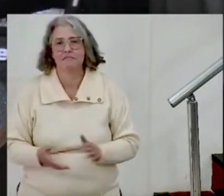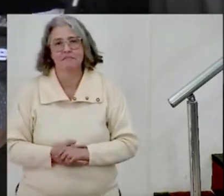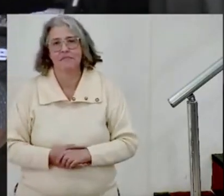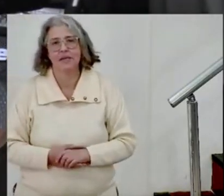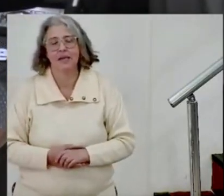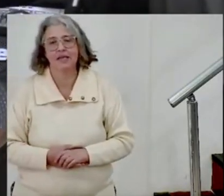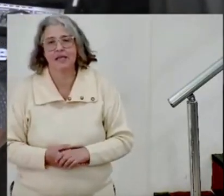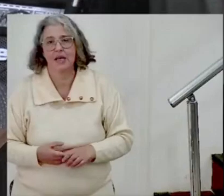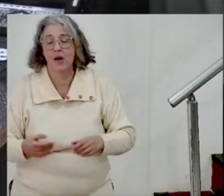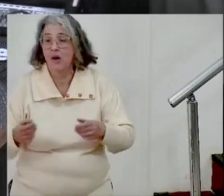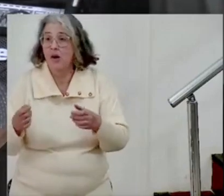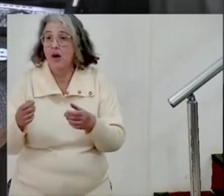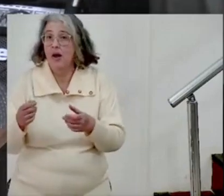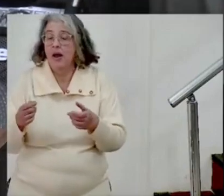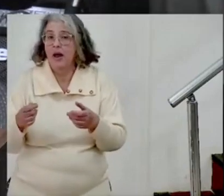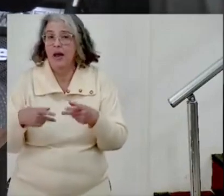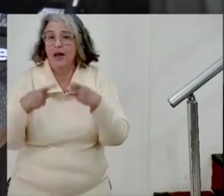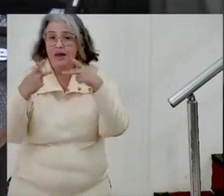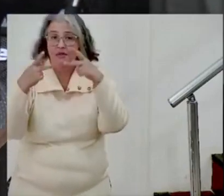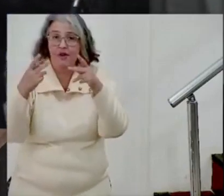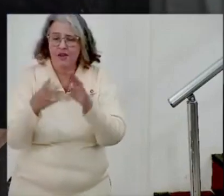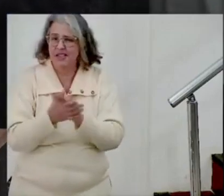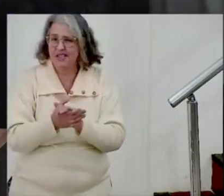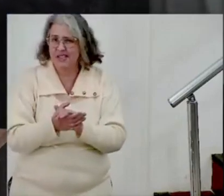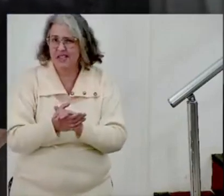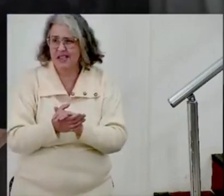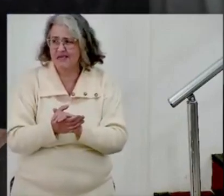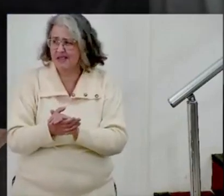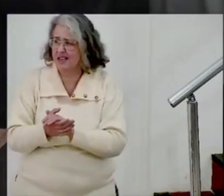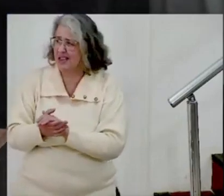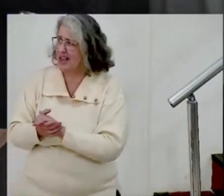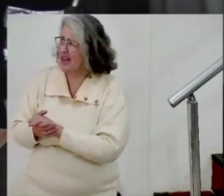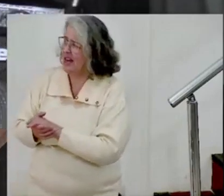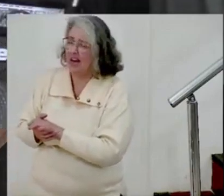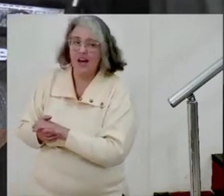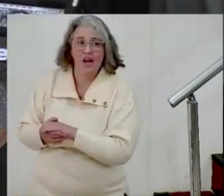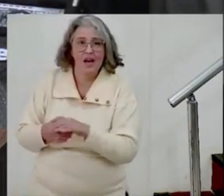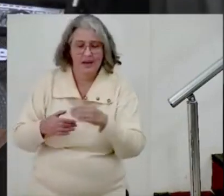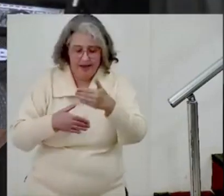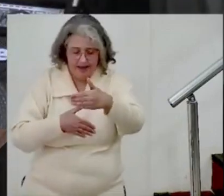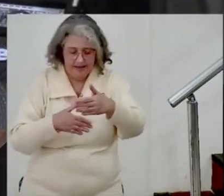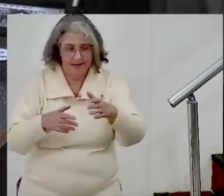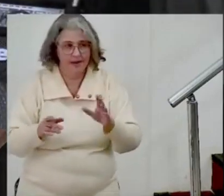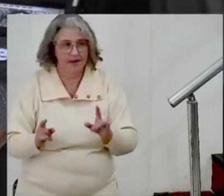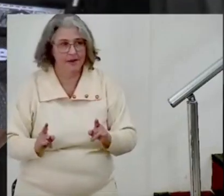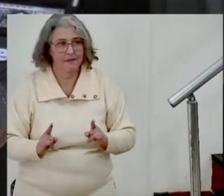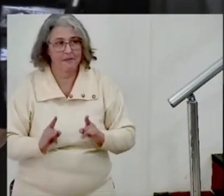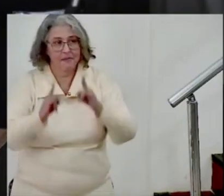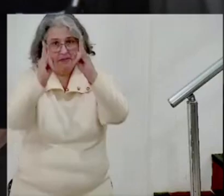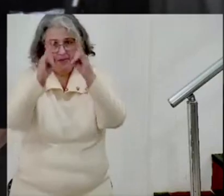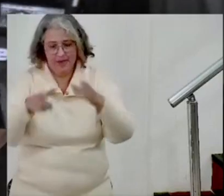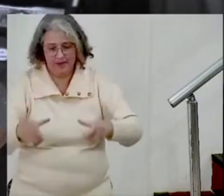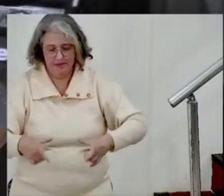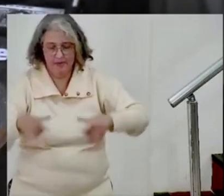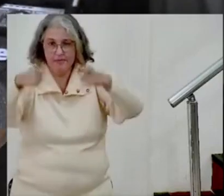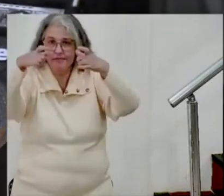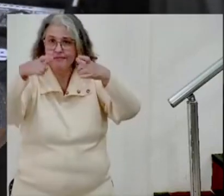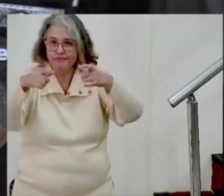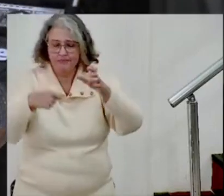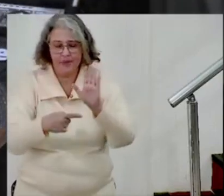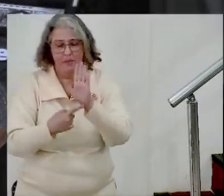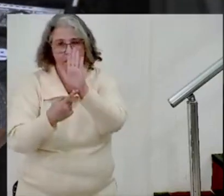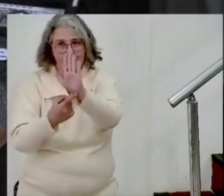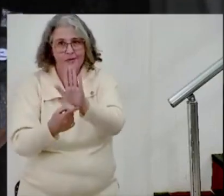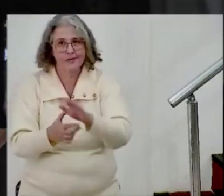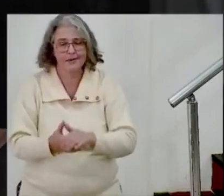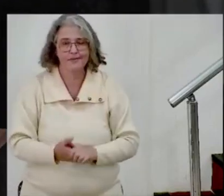Senaqueribe? Sim, só isso que ele contou nesse cilindro de argila, que tem algumas cópias, mostrando que ele inclusive estava preocupado em guardar